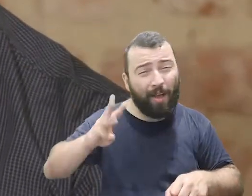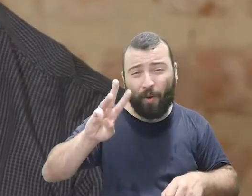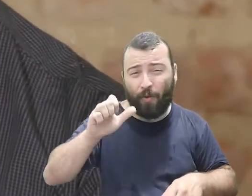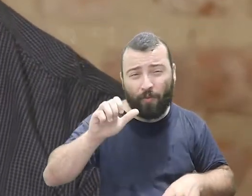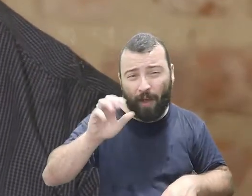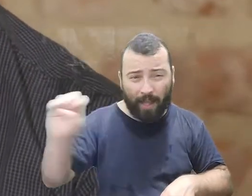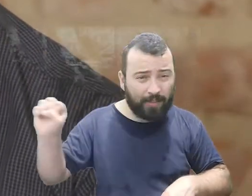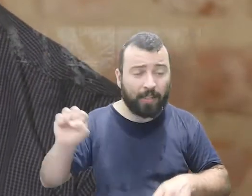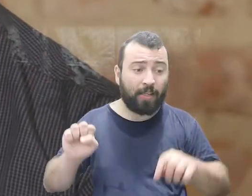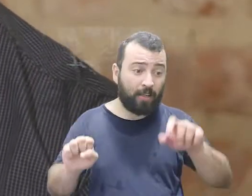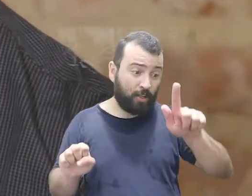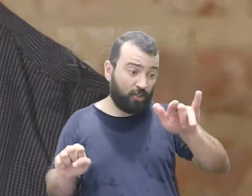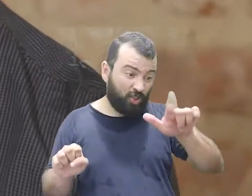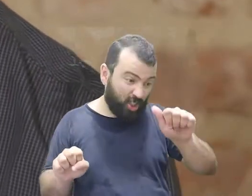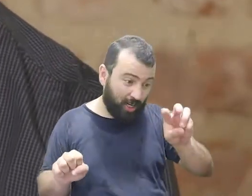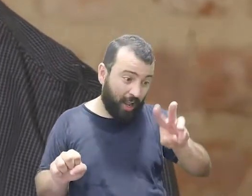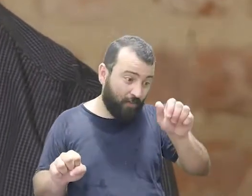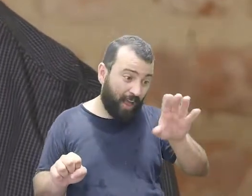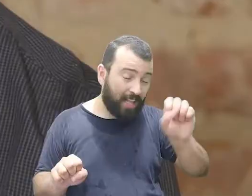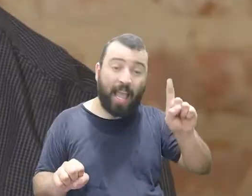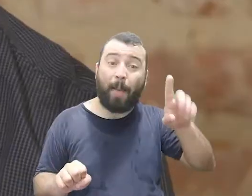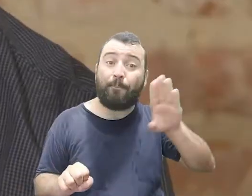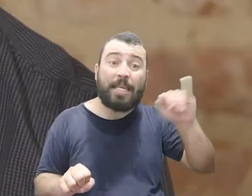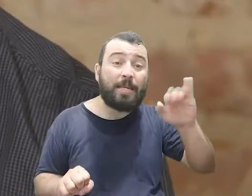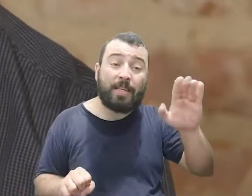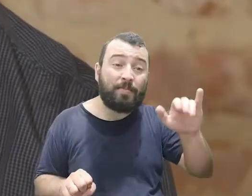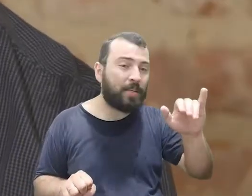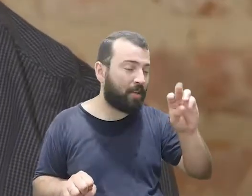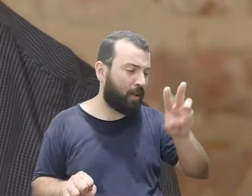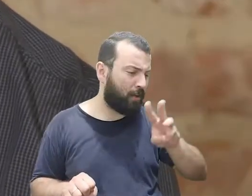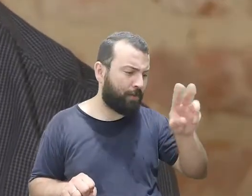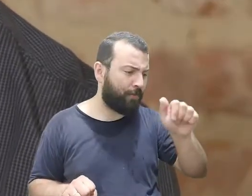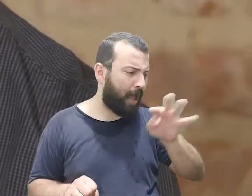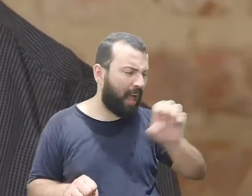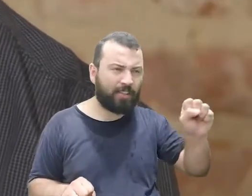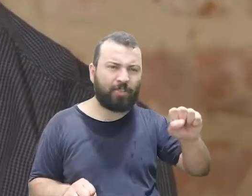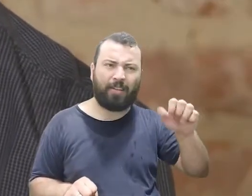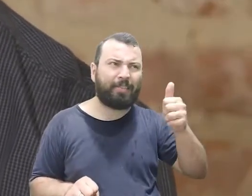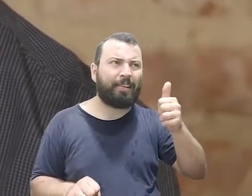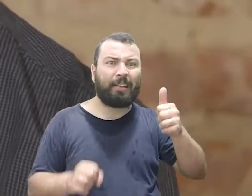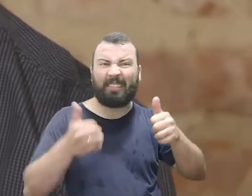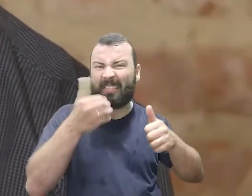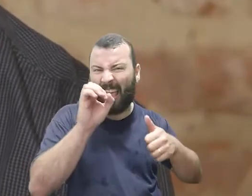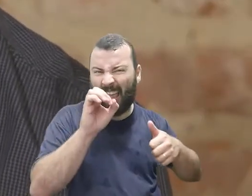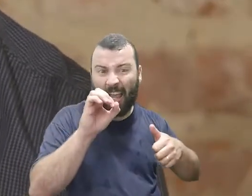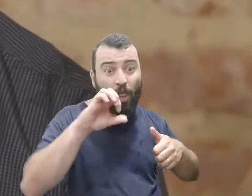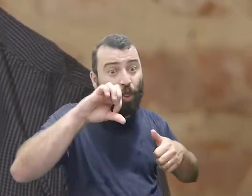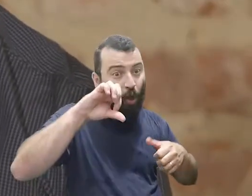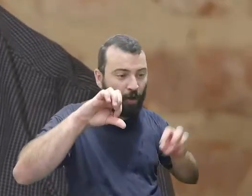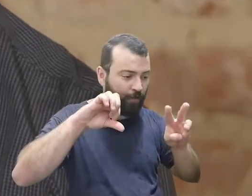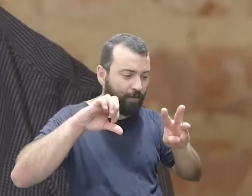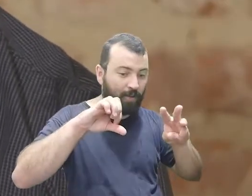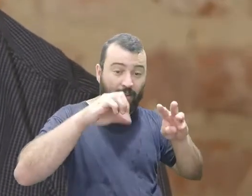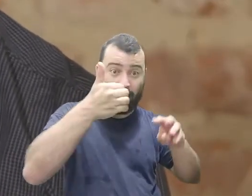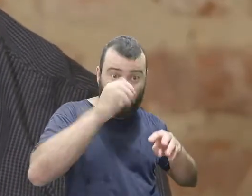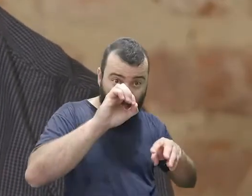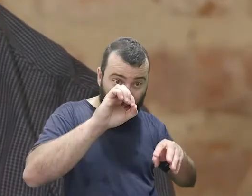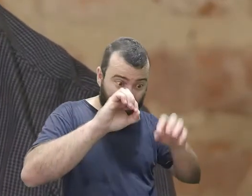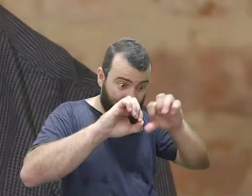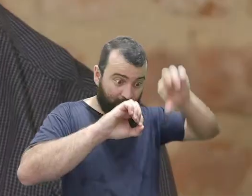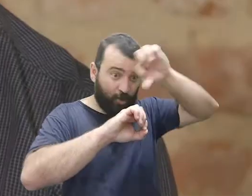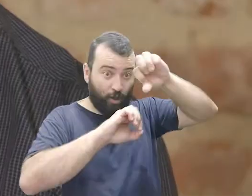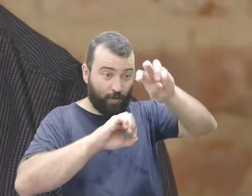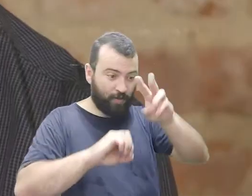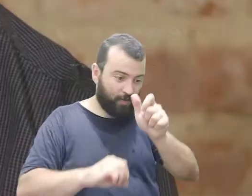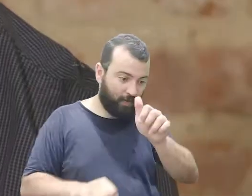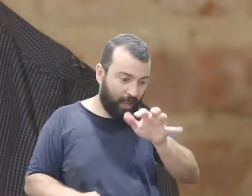watts, gigawatts são bilhões de watts, né? 10 a 9 watts, 10 elevado a 9.